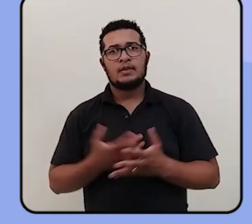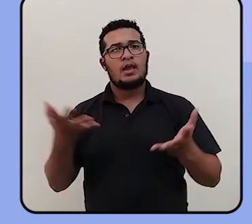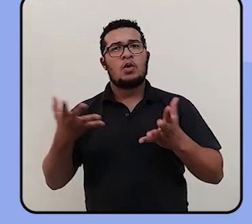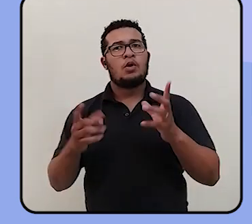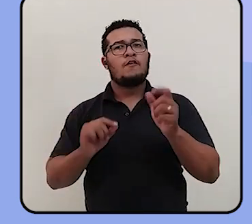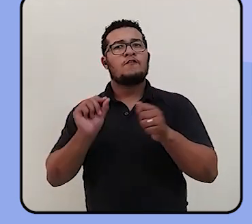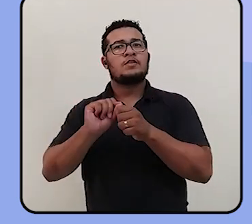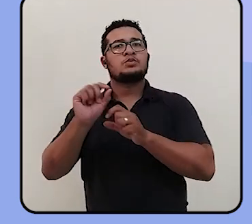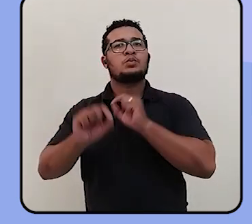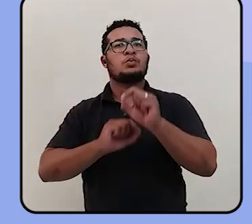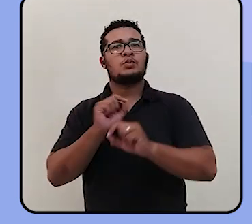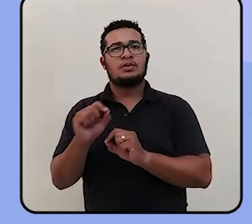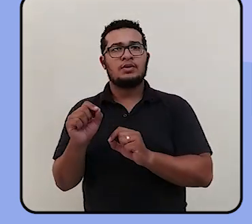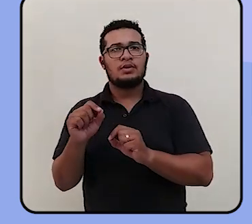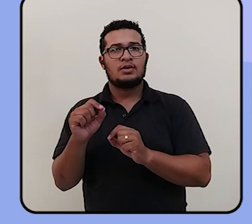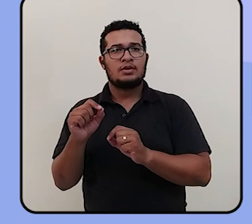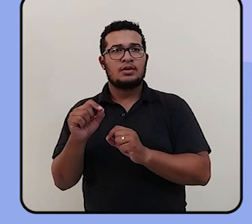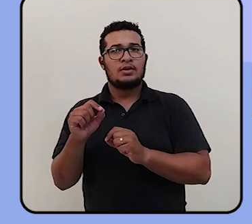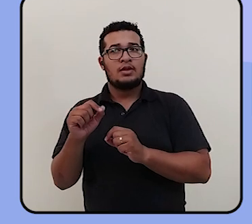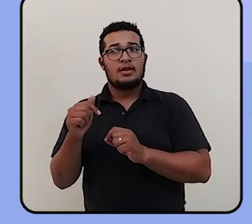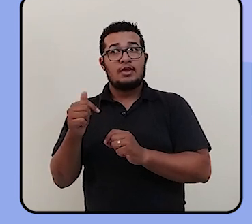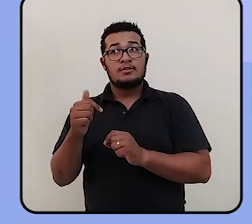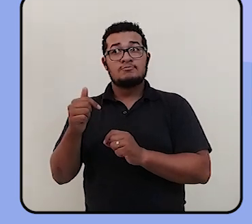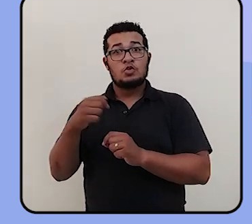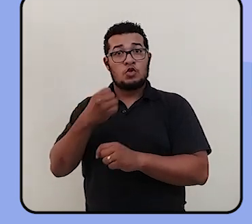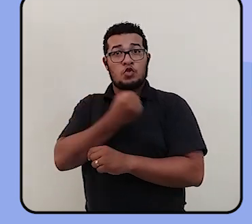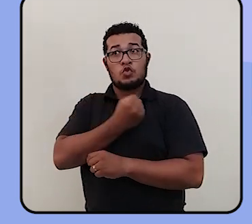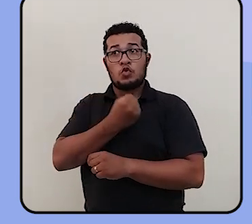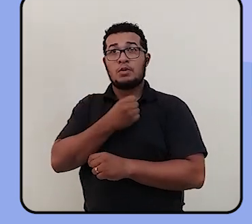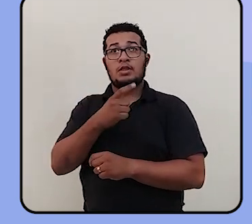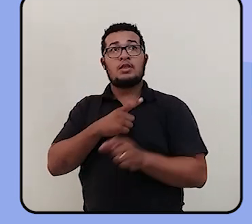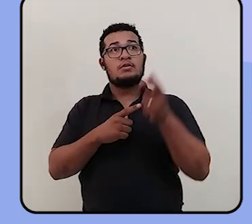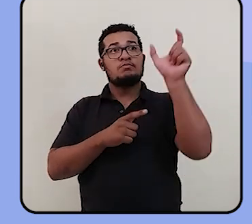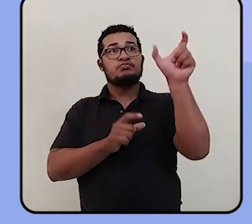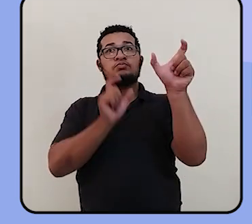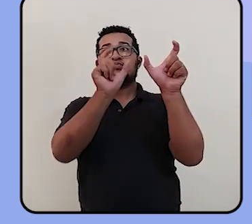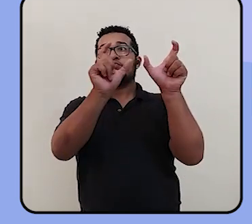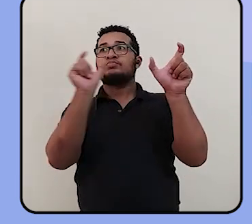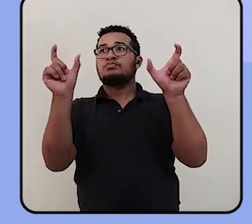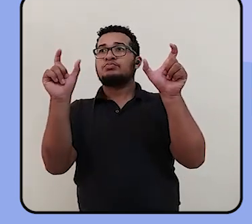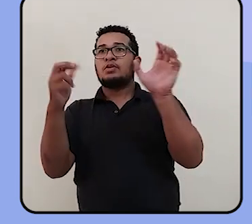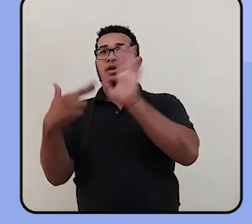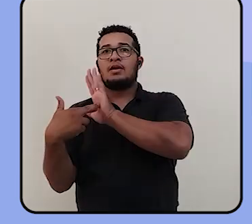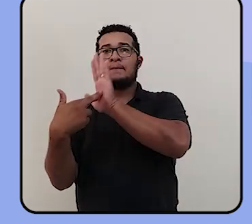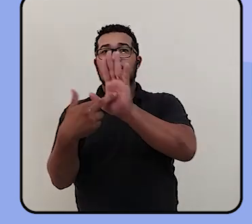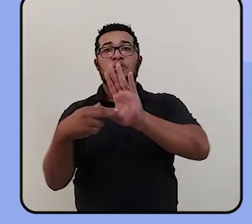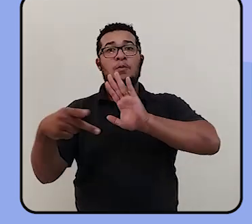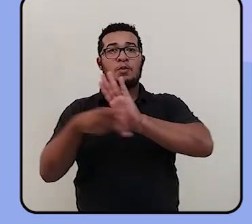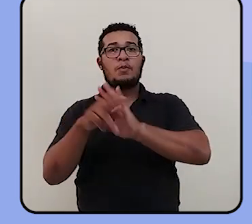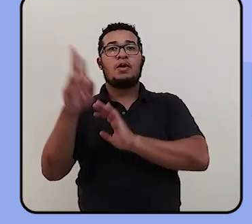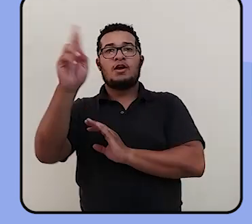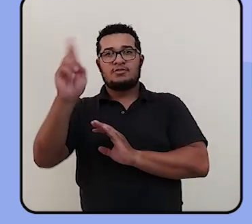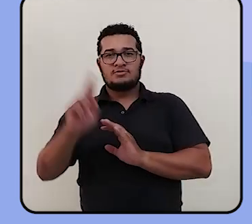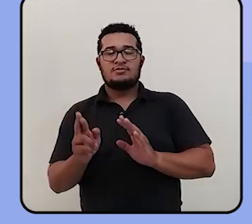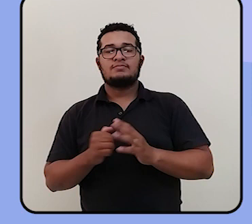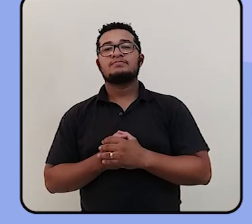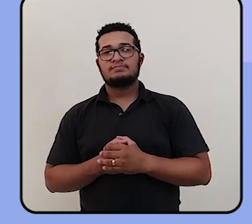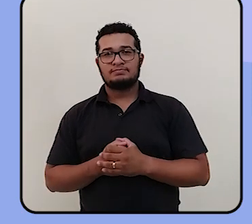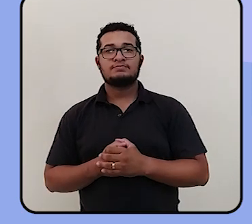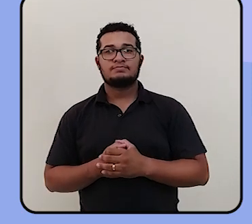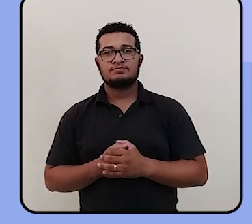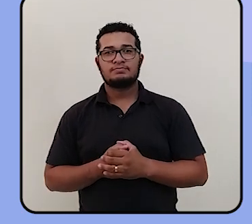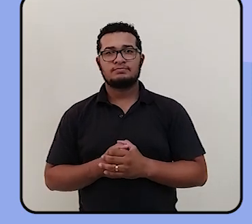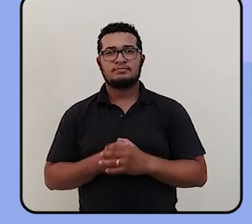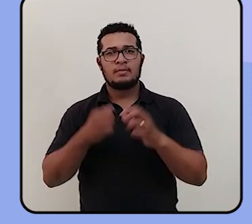E agora, o que eu faço? Eu acabei de pegar os números que estavam na coluna e representei como razão.